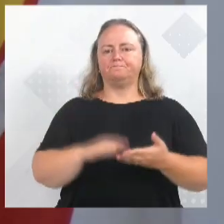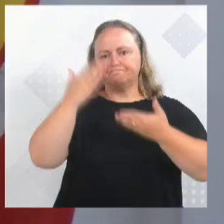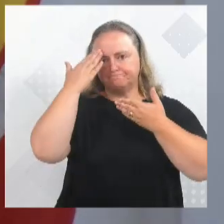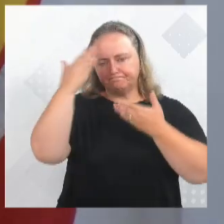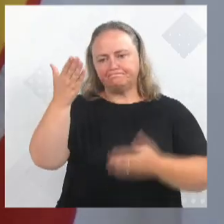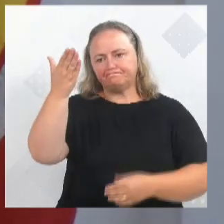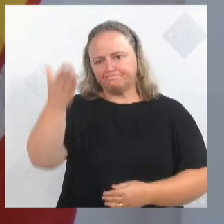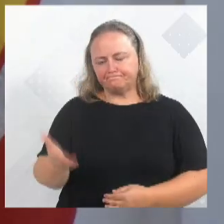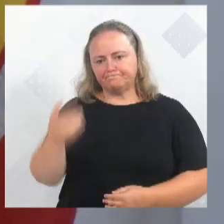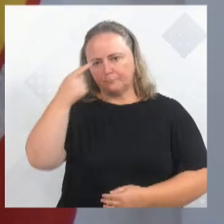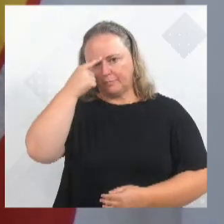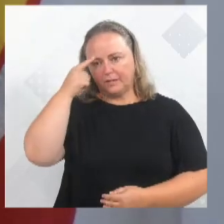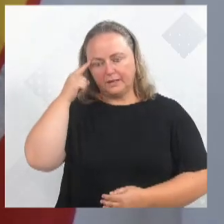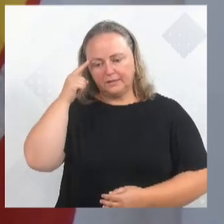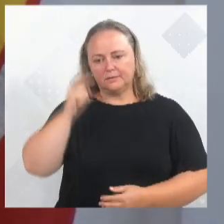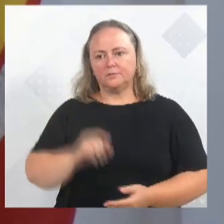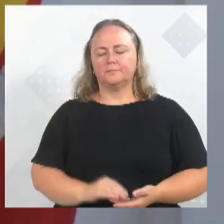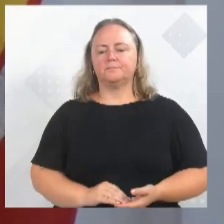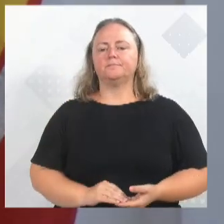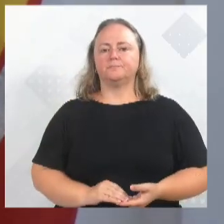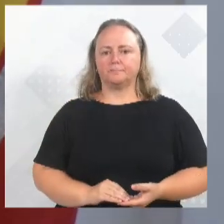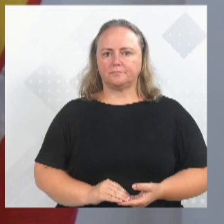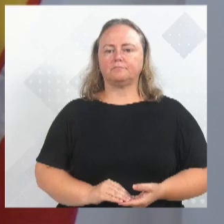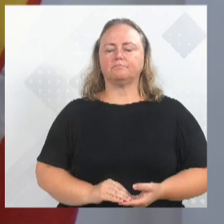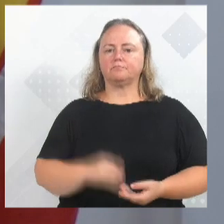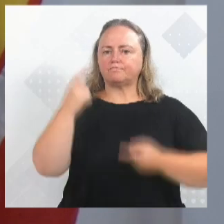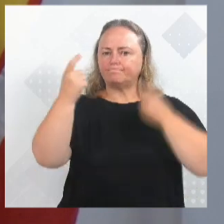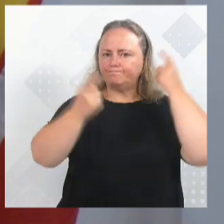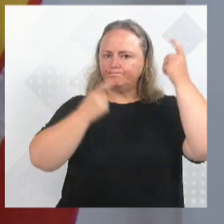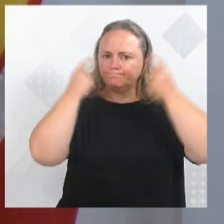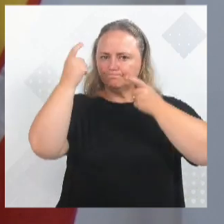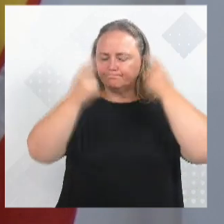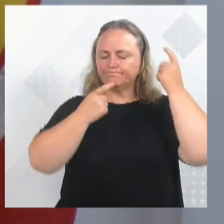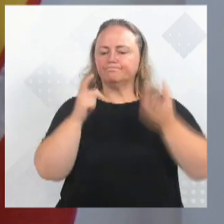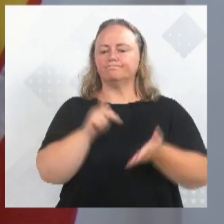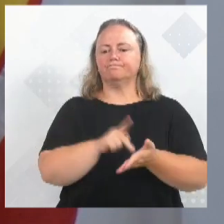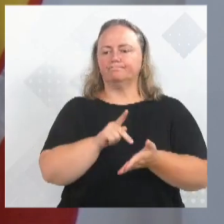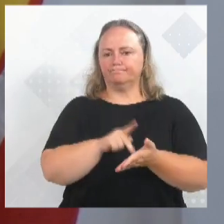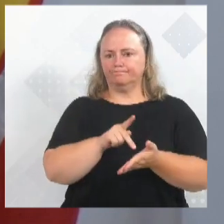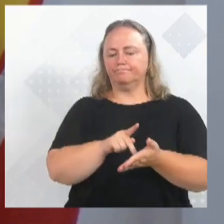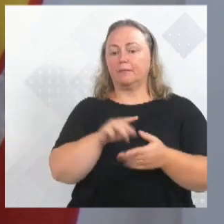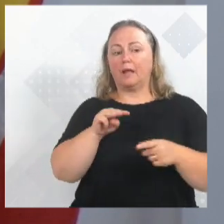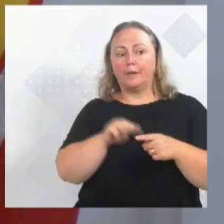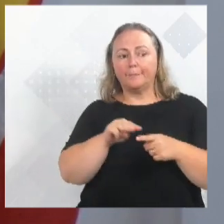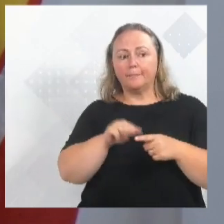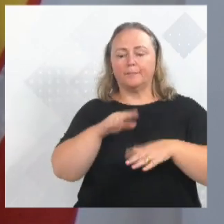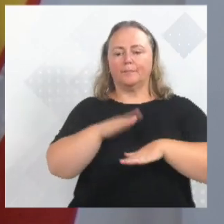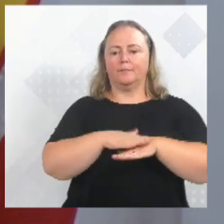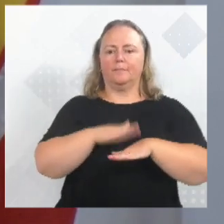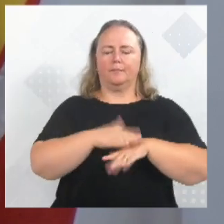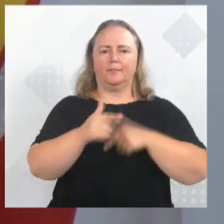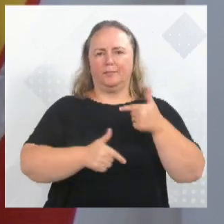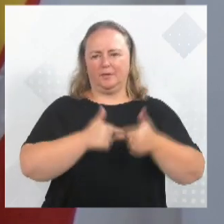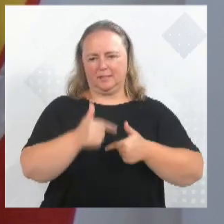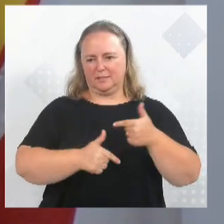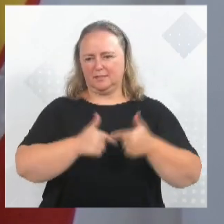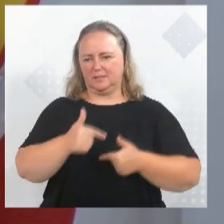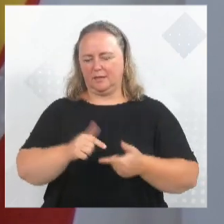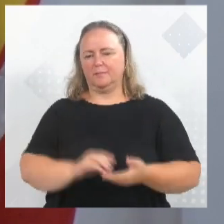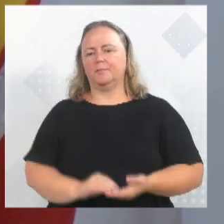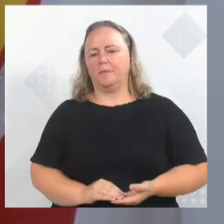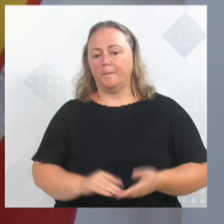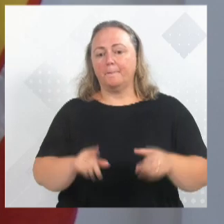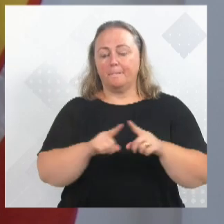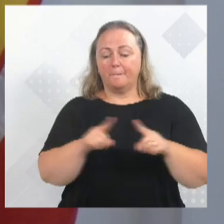Vereador Ito né Essa é a nossa preocupação o município tá fazendo a sua parte né mas a